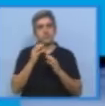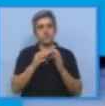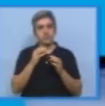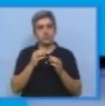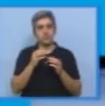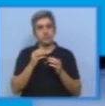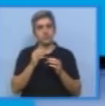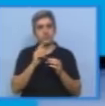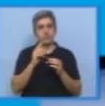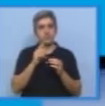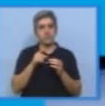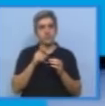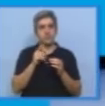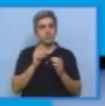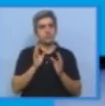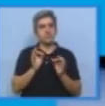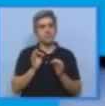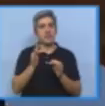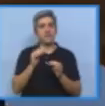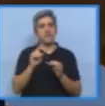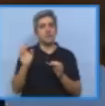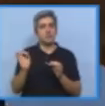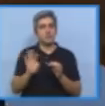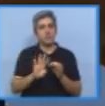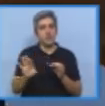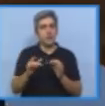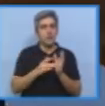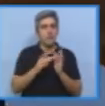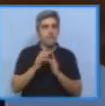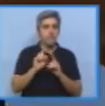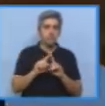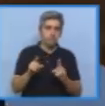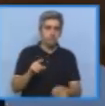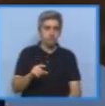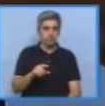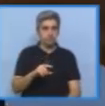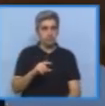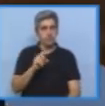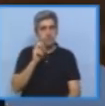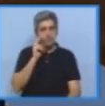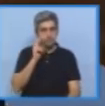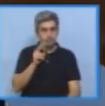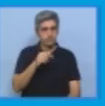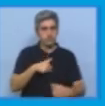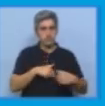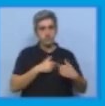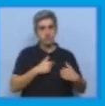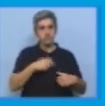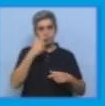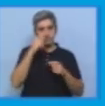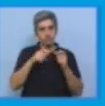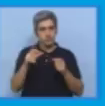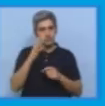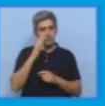e não punham este requisito, não é, da fé. Mas Jesus como que olha para o coração da pessoa e como que vê a